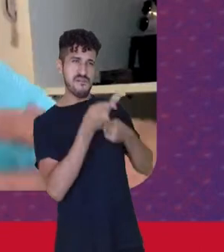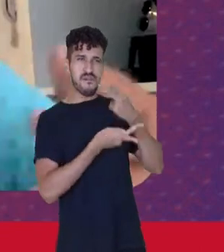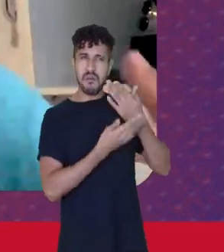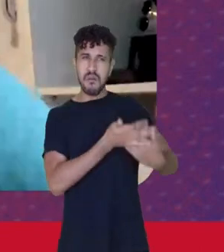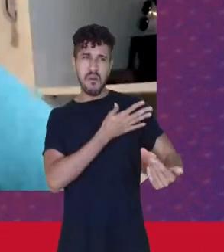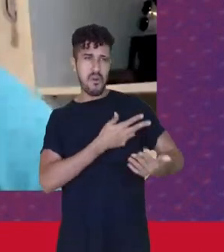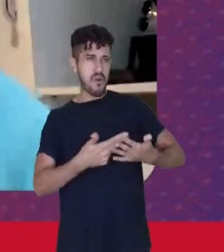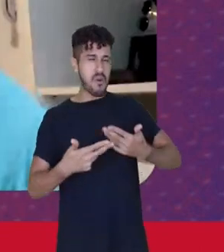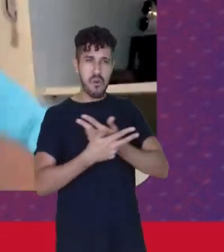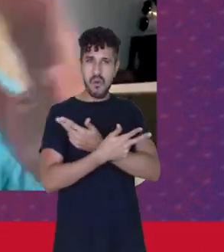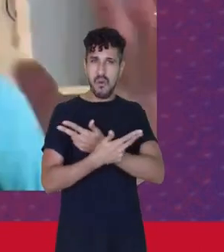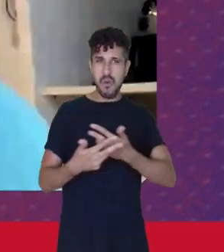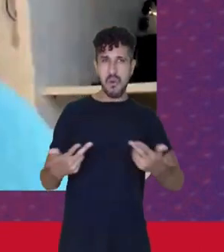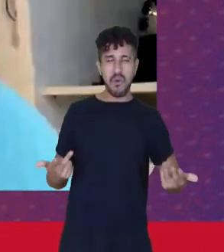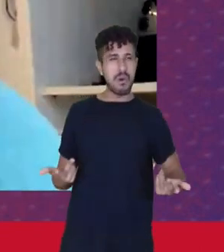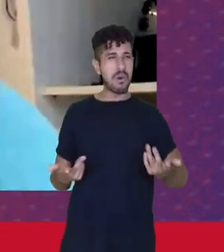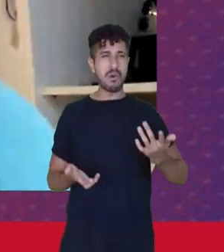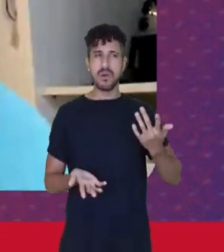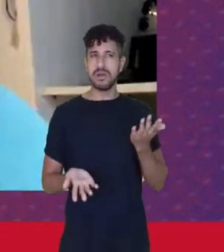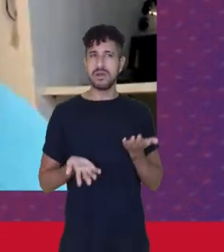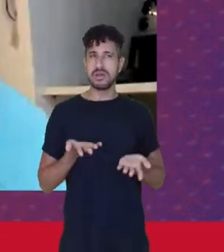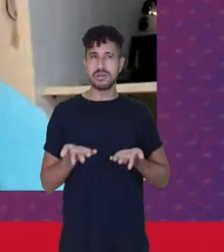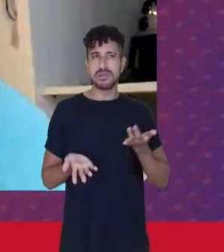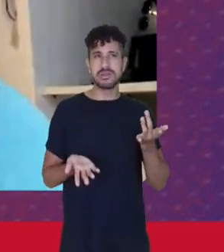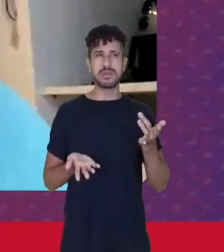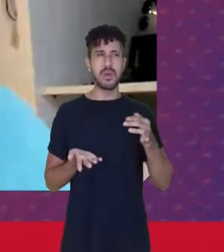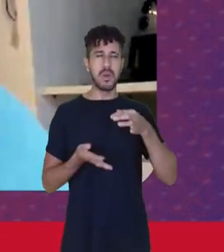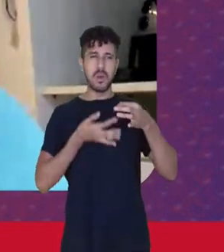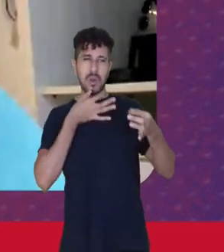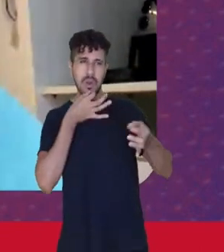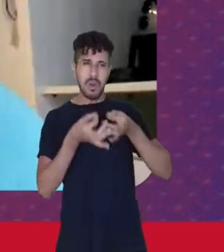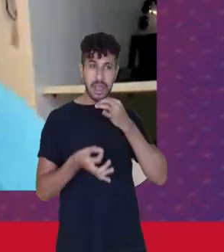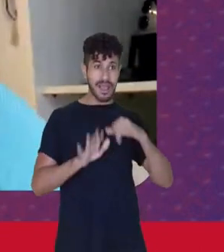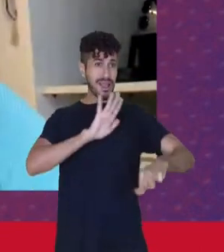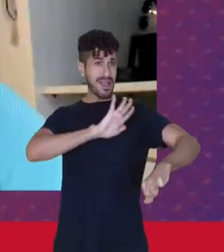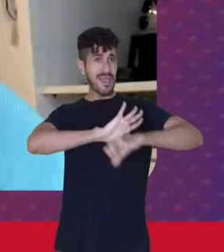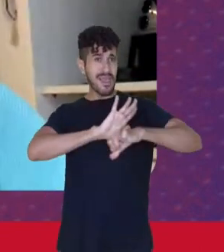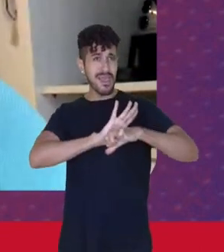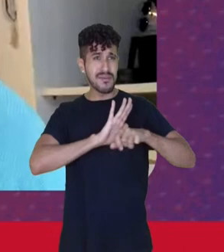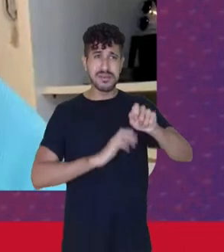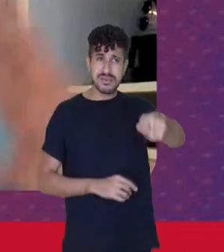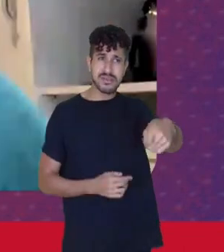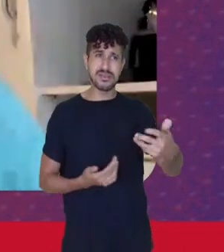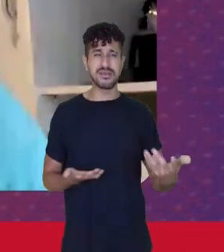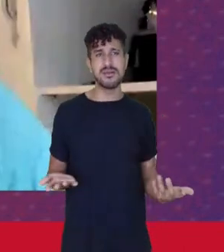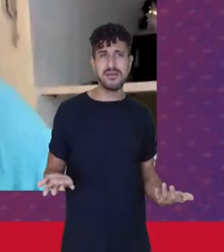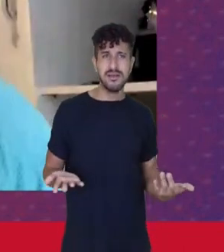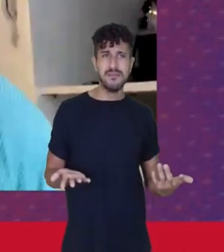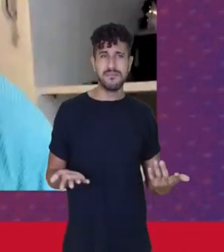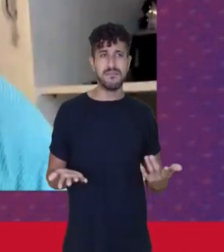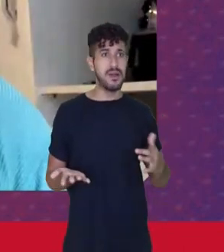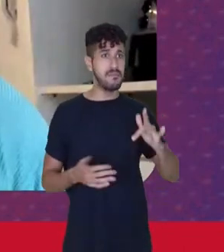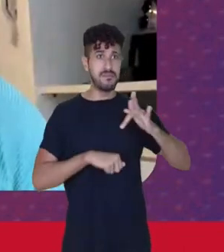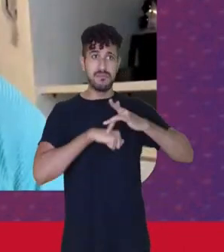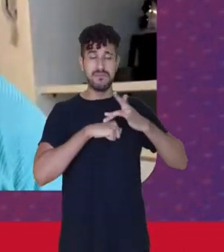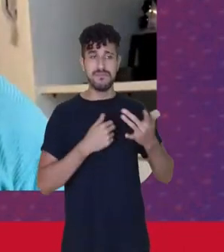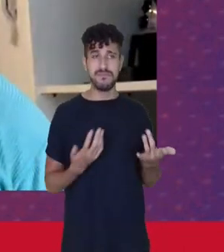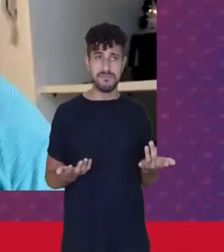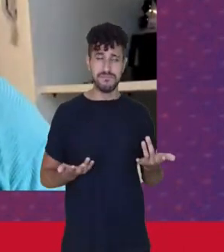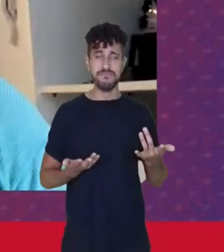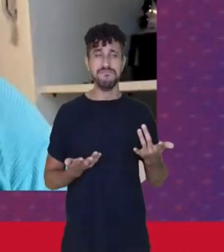de coragem para cometerem, né, crimes e absurdos,